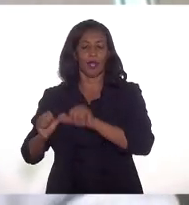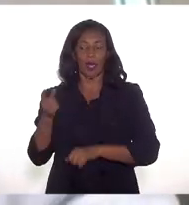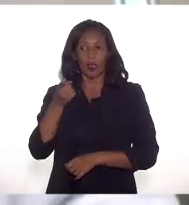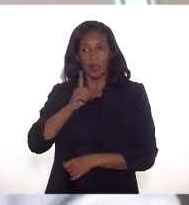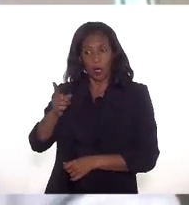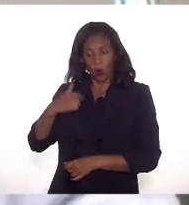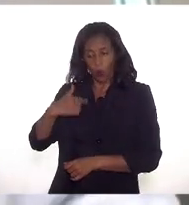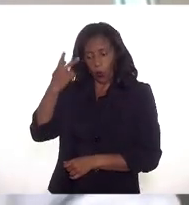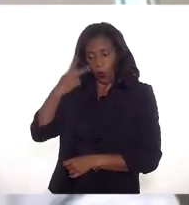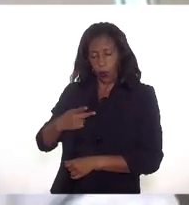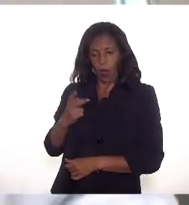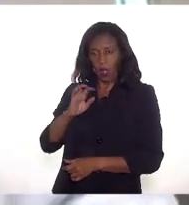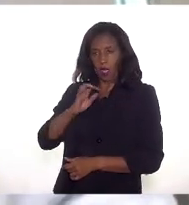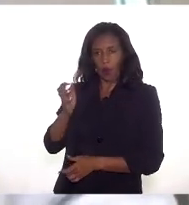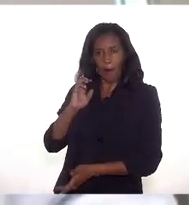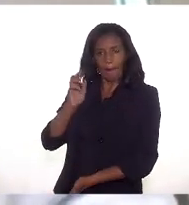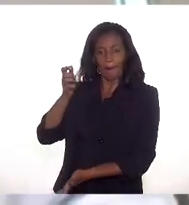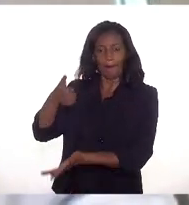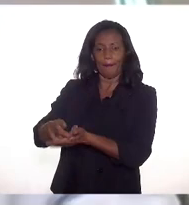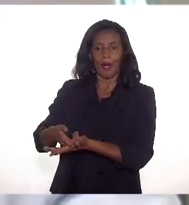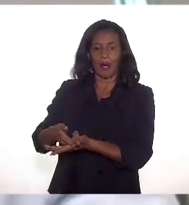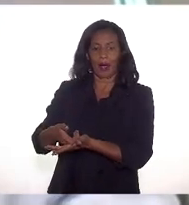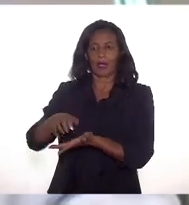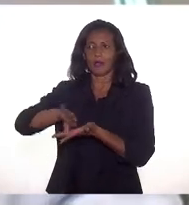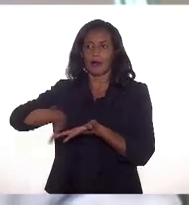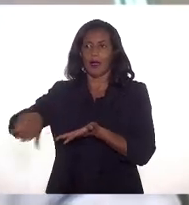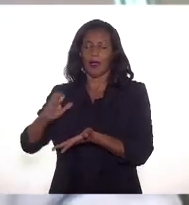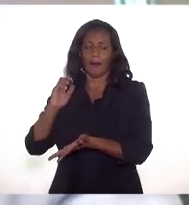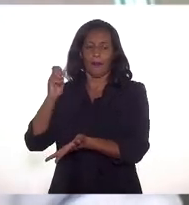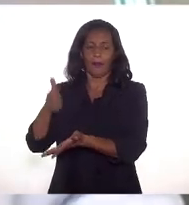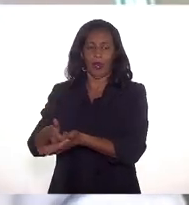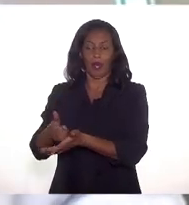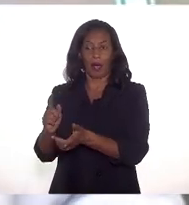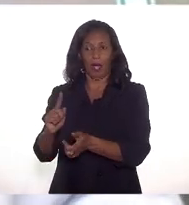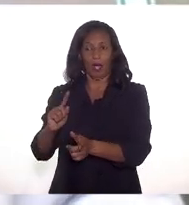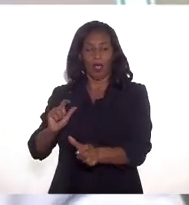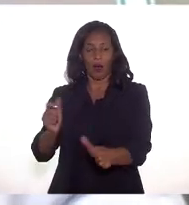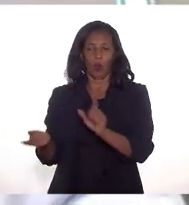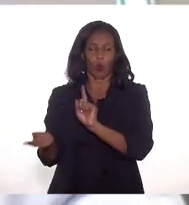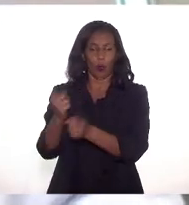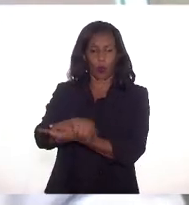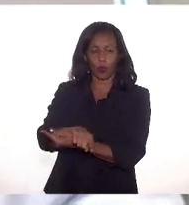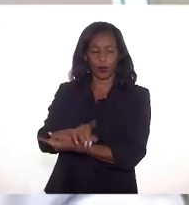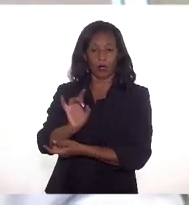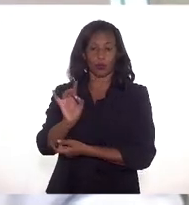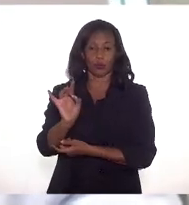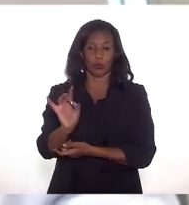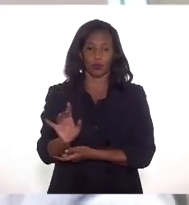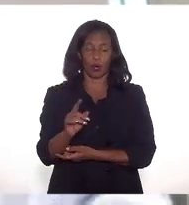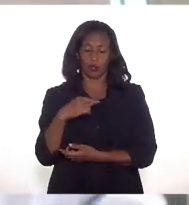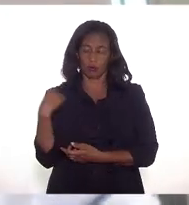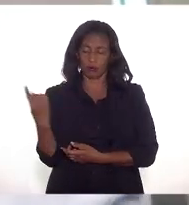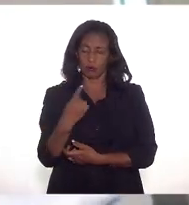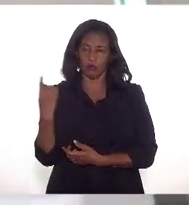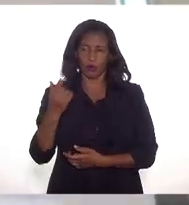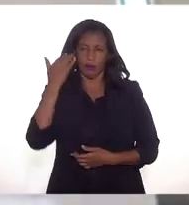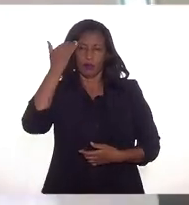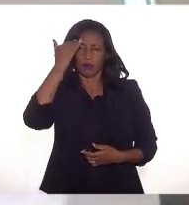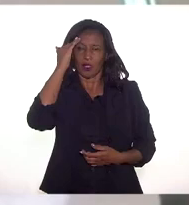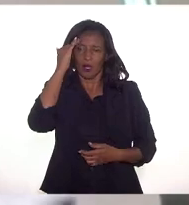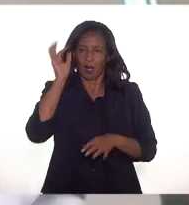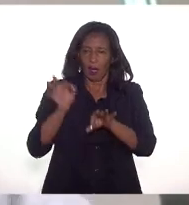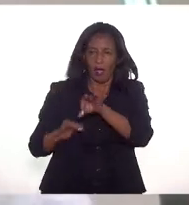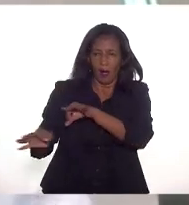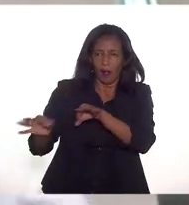na verdade, pagar esses restos a pagar, ao contrário, queríamos muito, só que nós entendemos que a forma